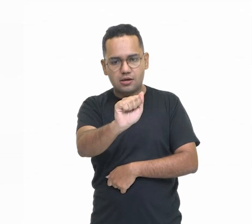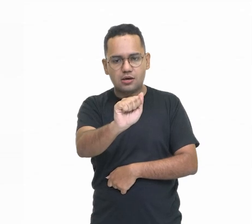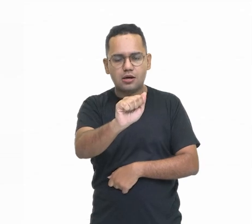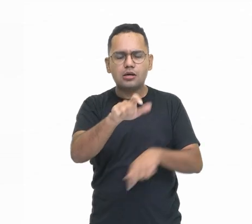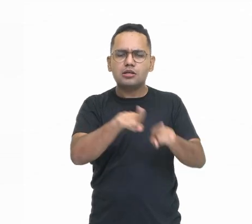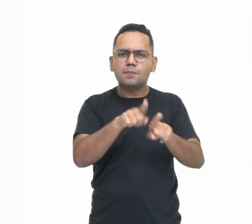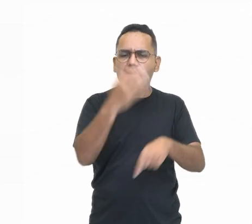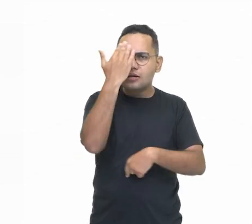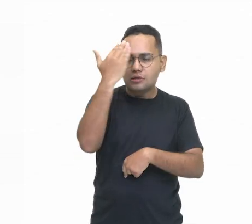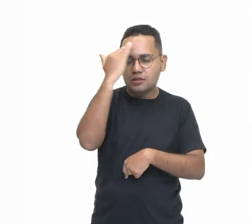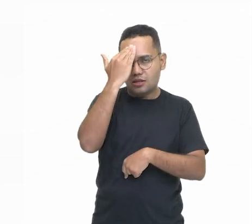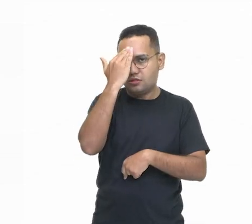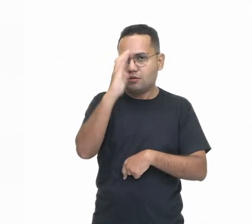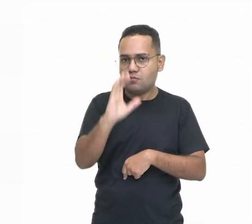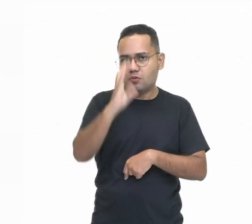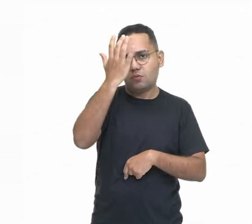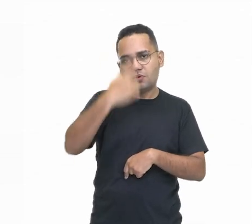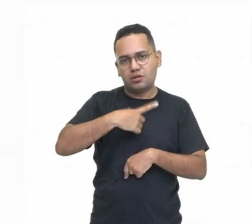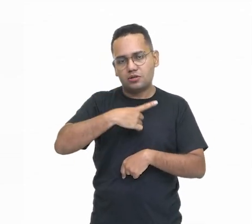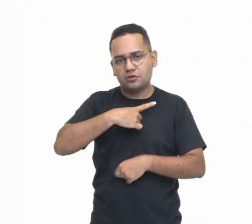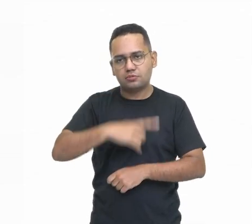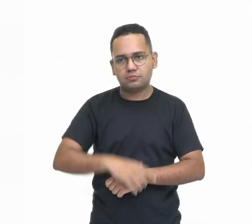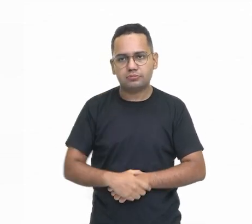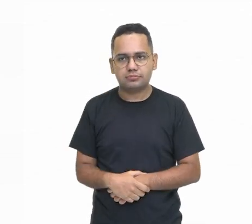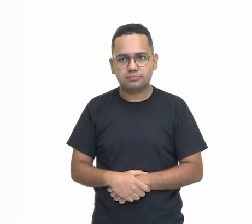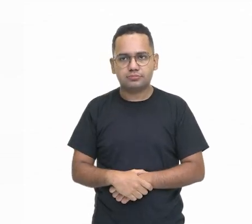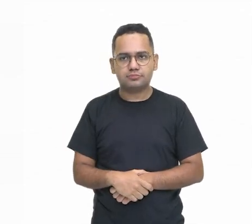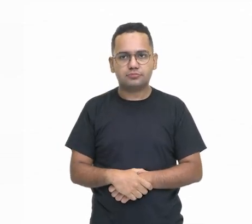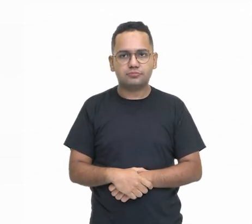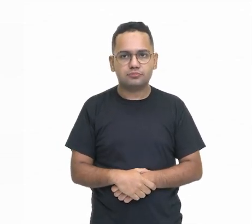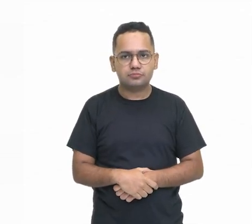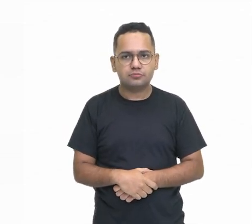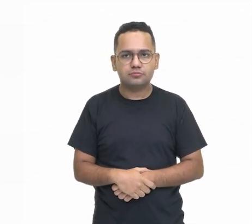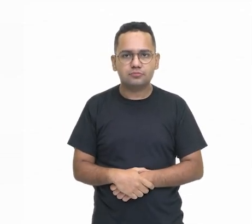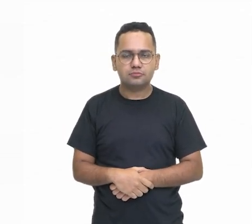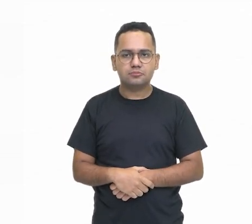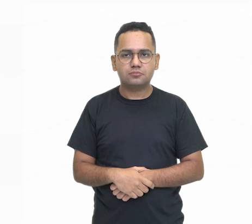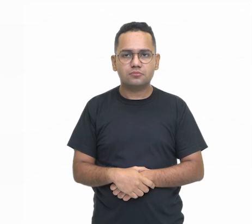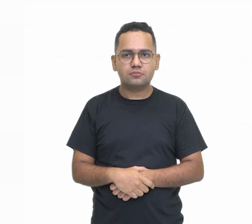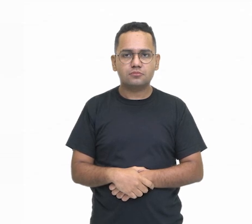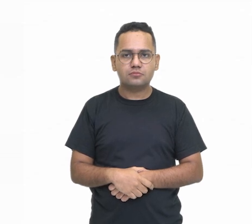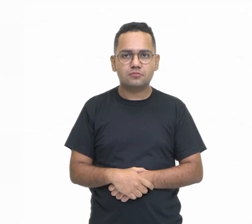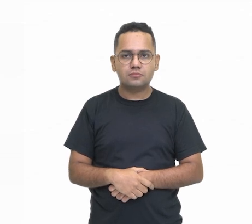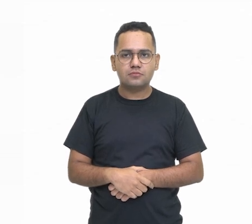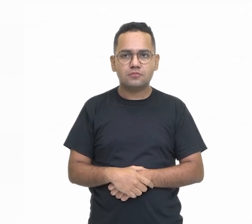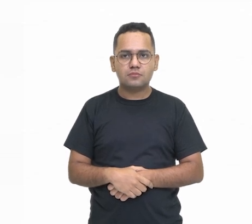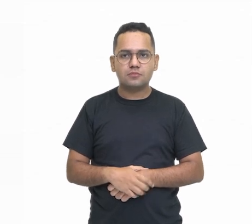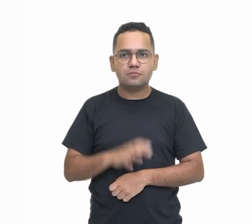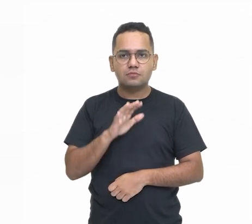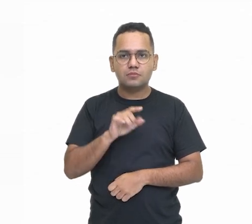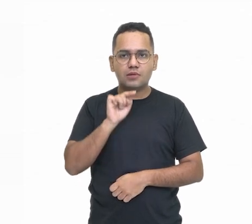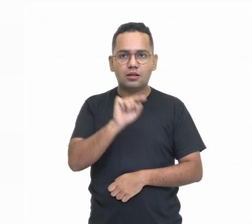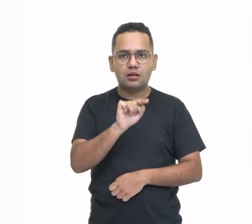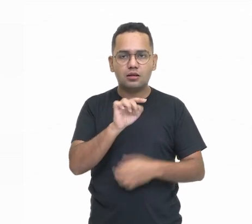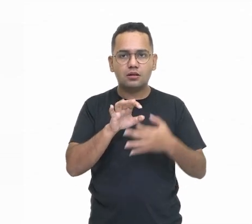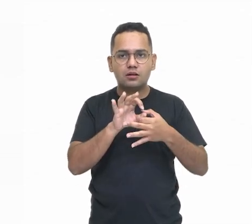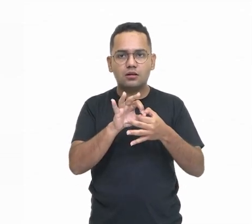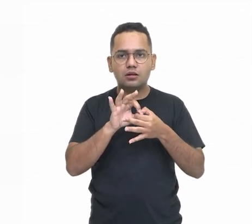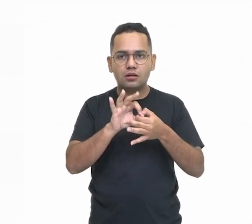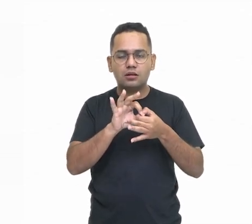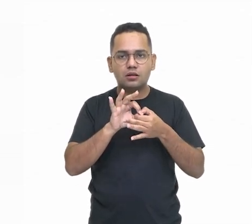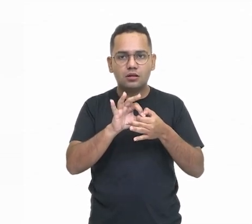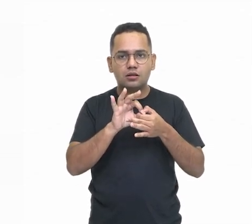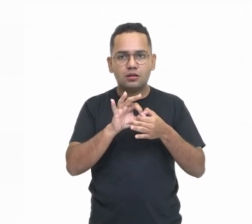oráculos, lembrando, né, que você vai ter uma sociedade extremamente conectada com a questão religiosa, tá